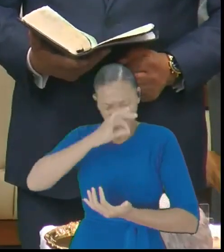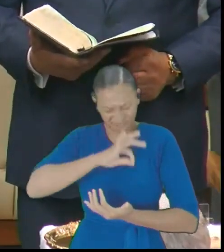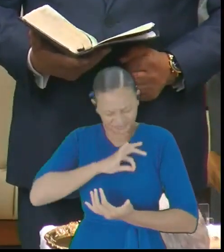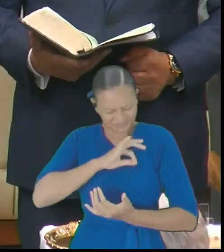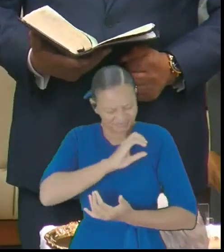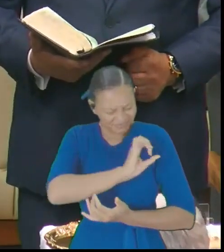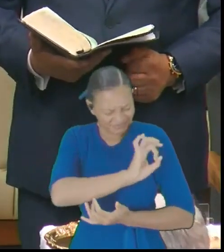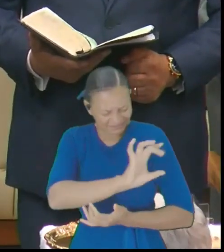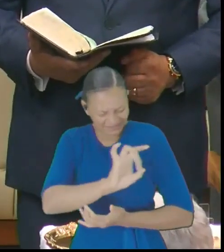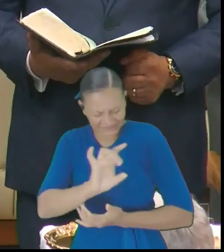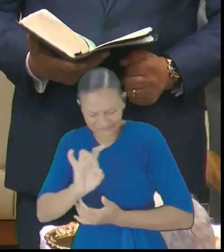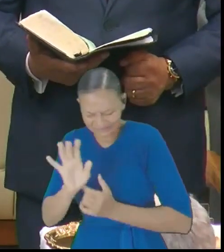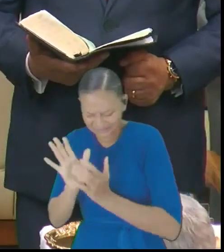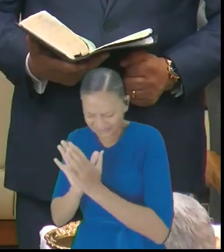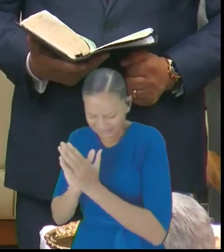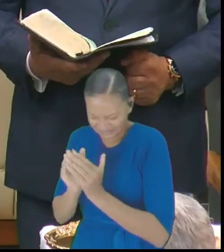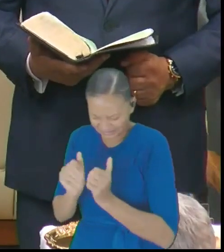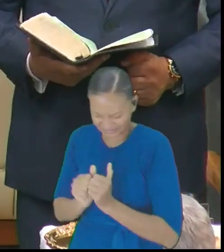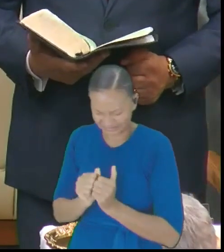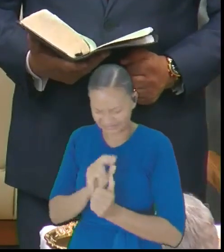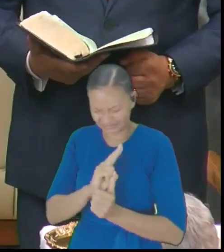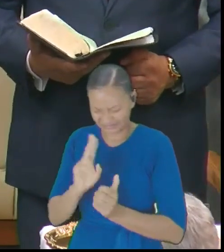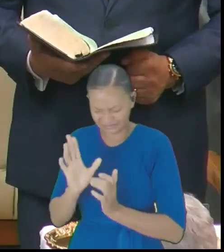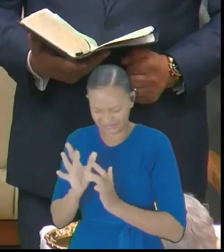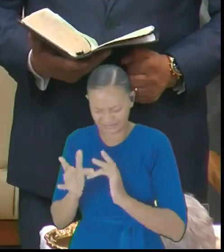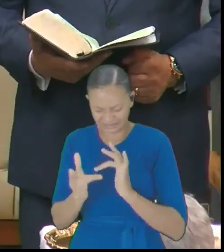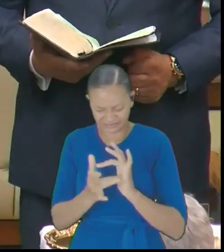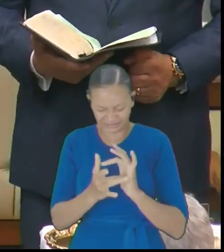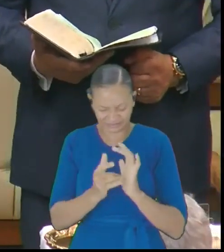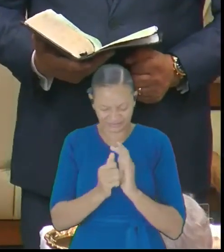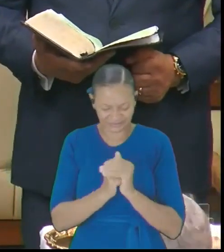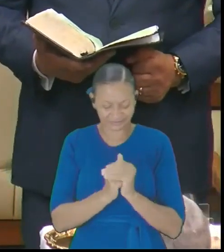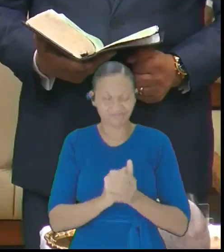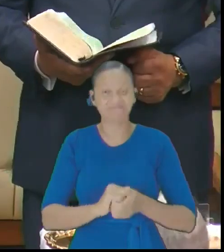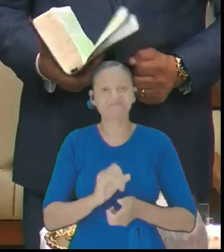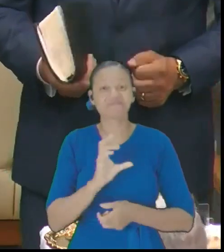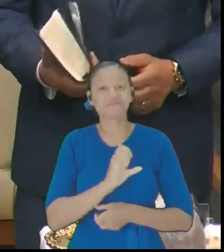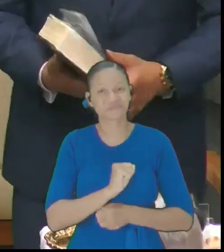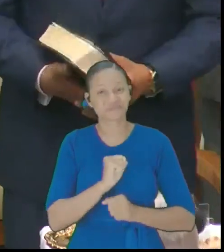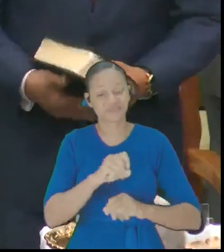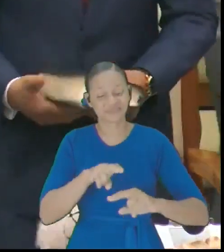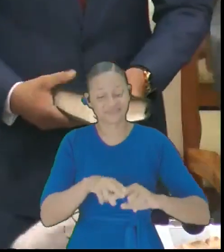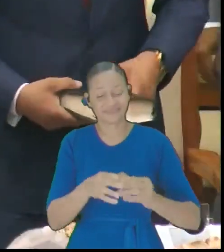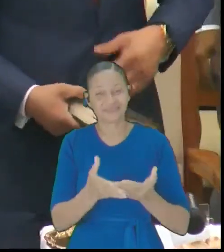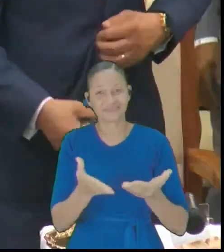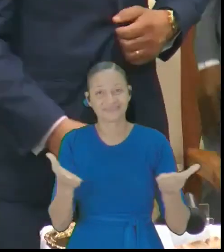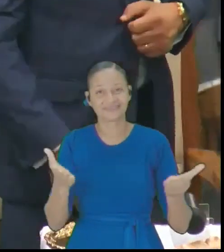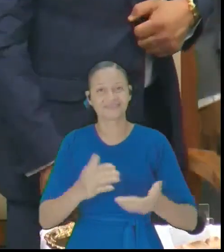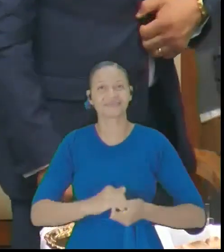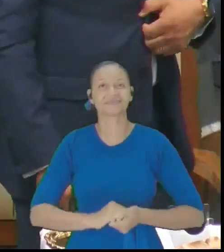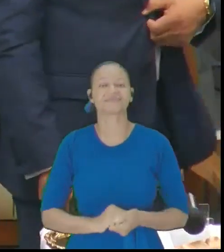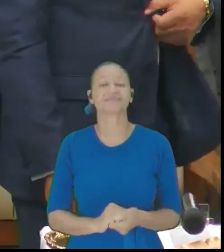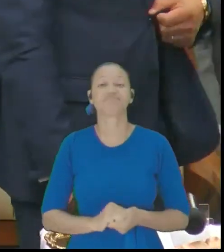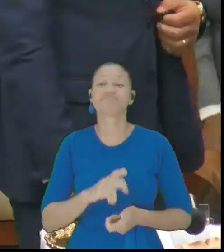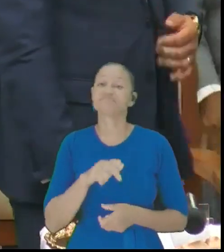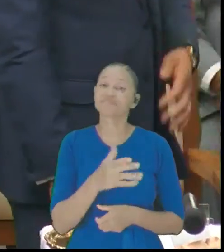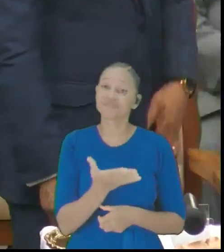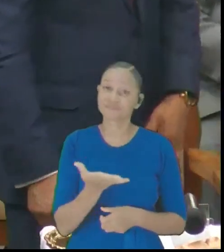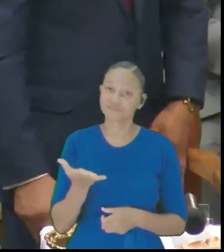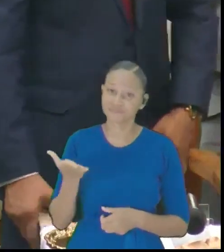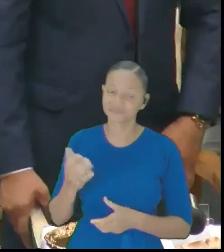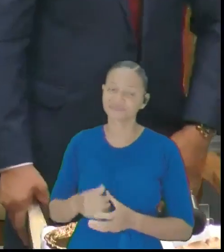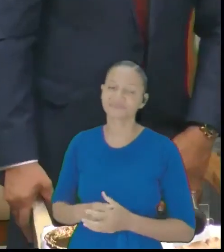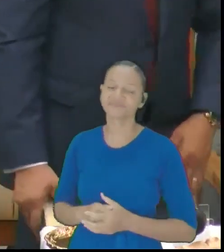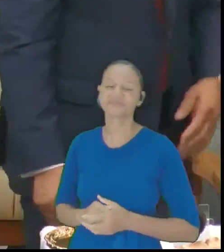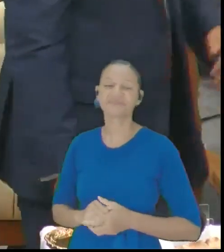noite, é o que nós pedimos no nome de Jesus. Amados, podem tomar assento. Meus irmãos,